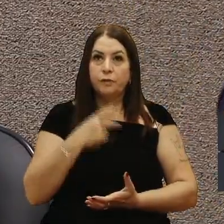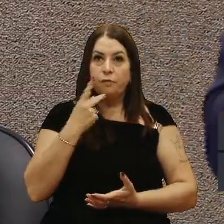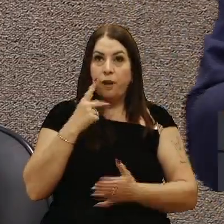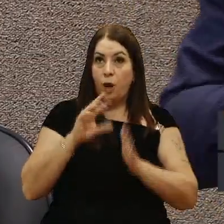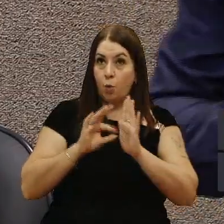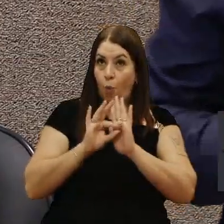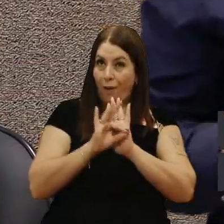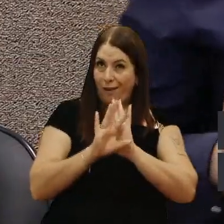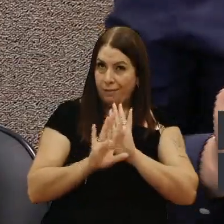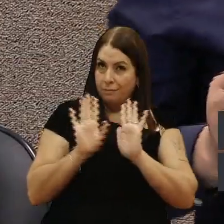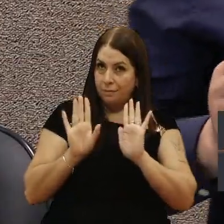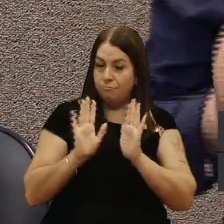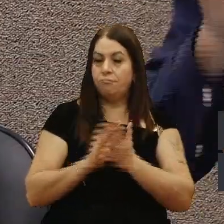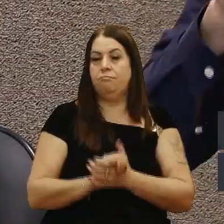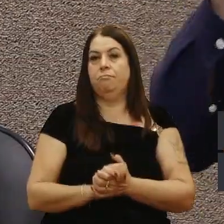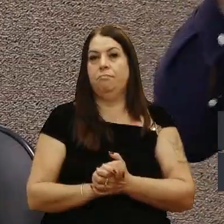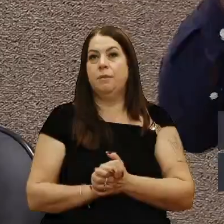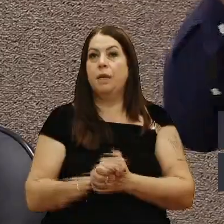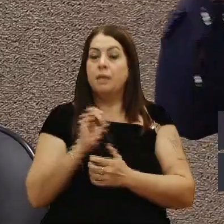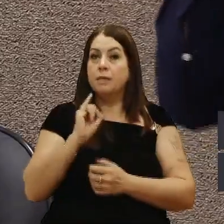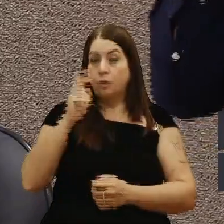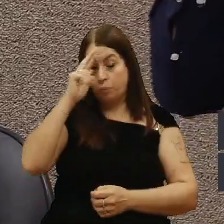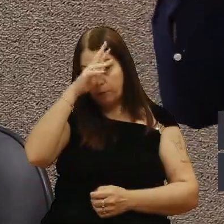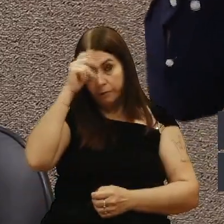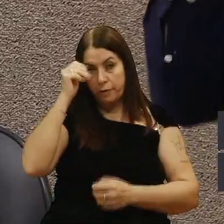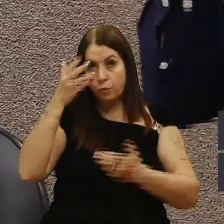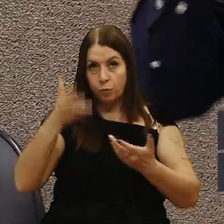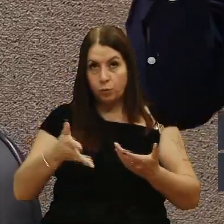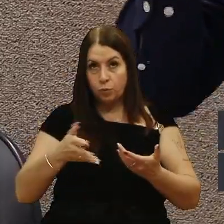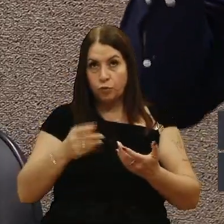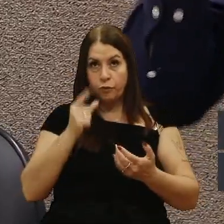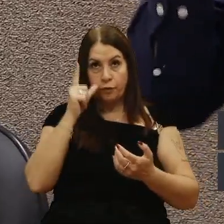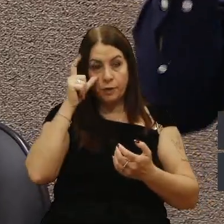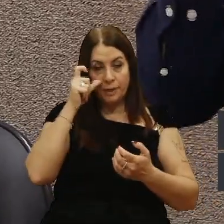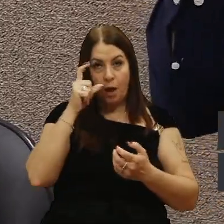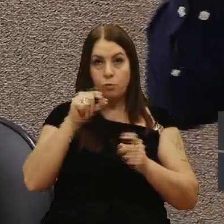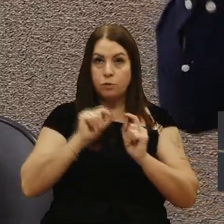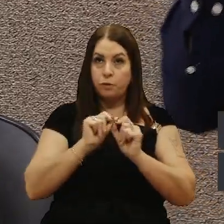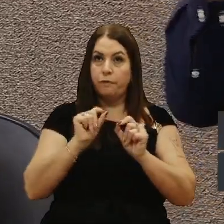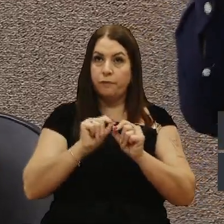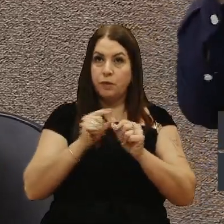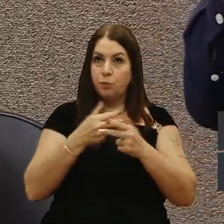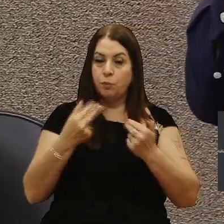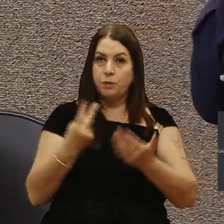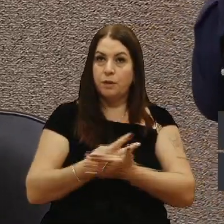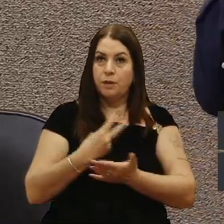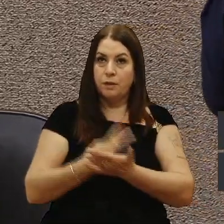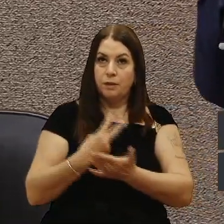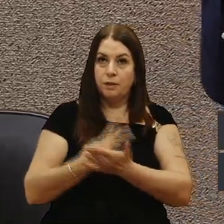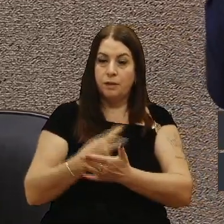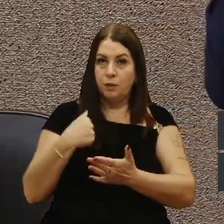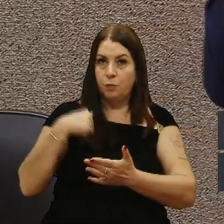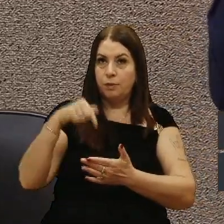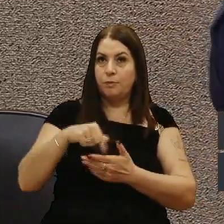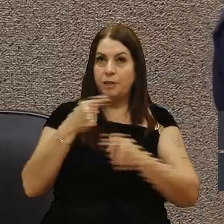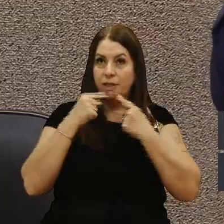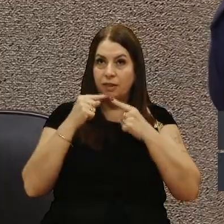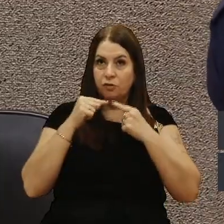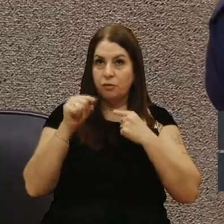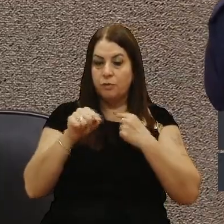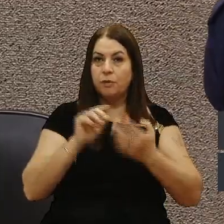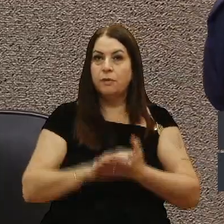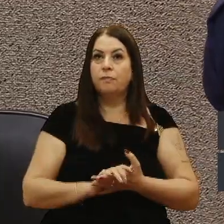coerência, vereadora Rose, se o prefeito hoje fosse o Schalco e ele estivesse fazendo coisa errada, eu estaria criticando